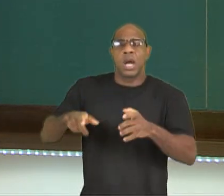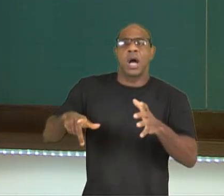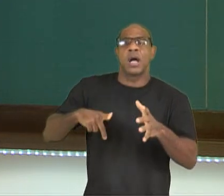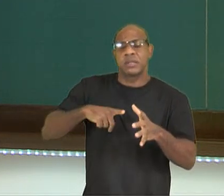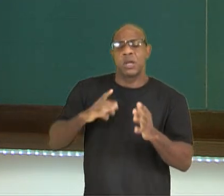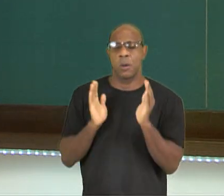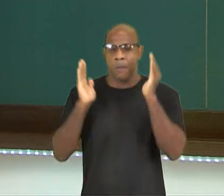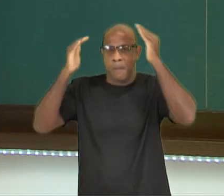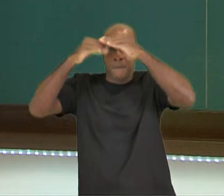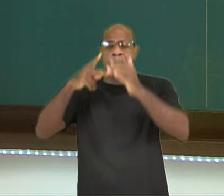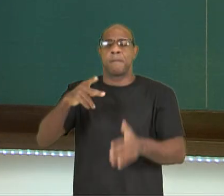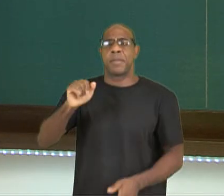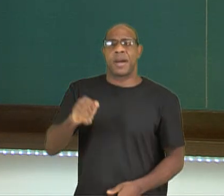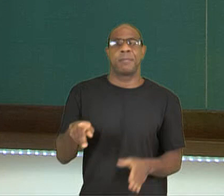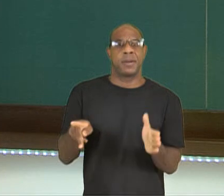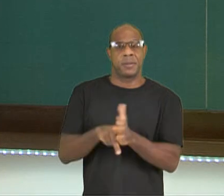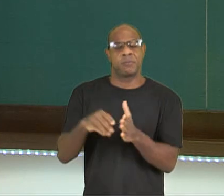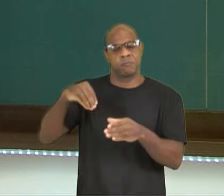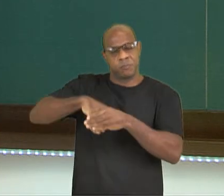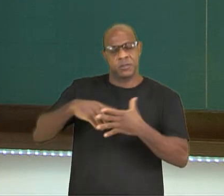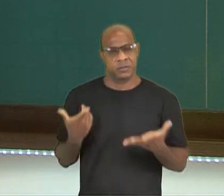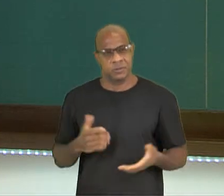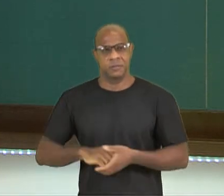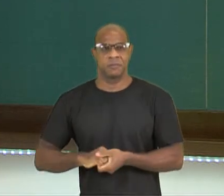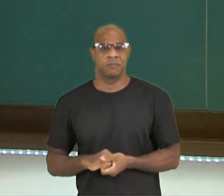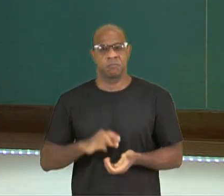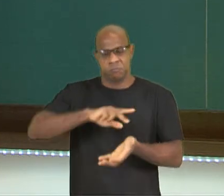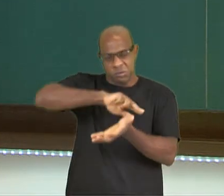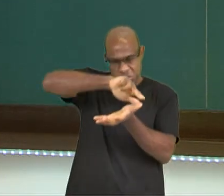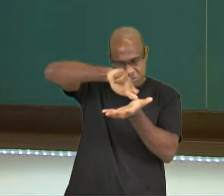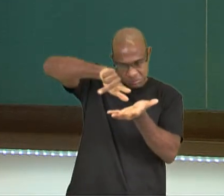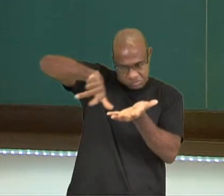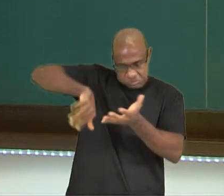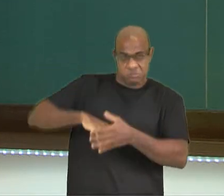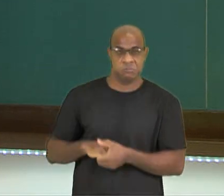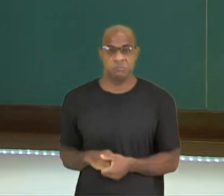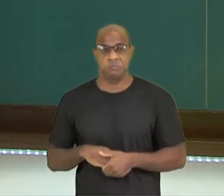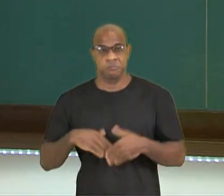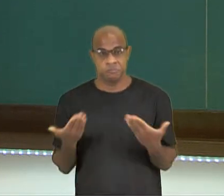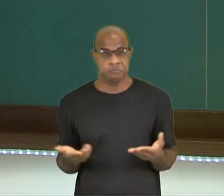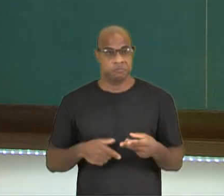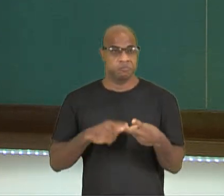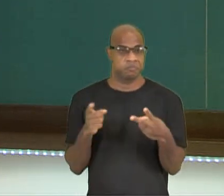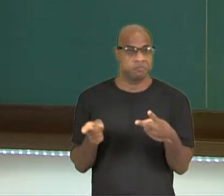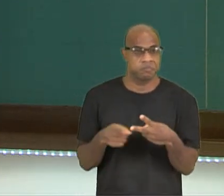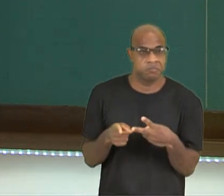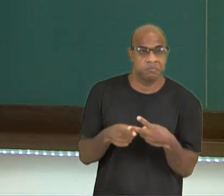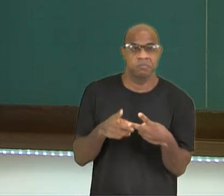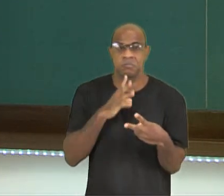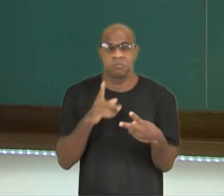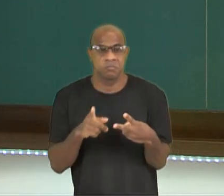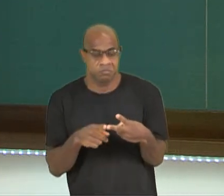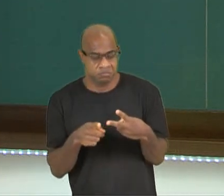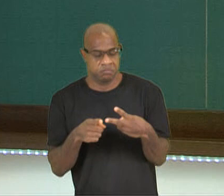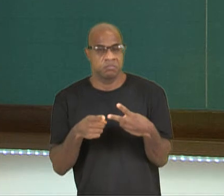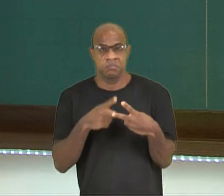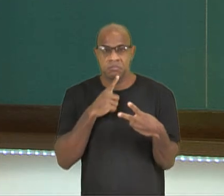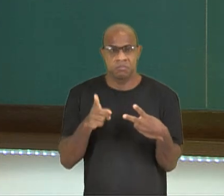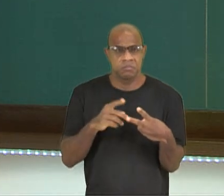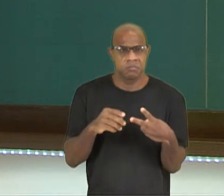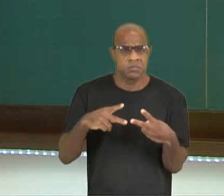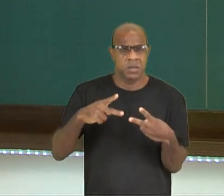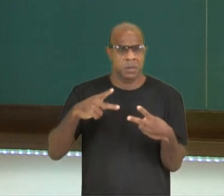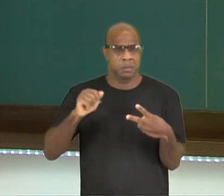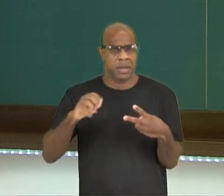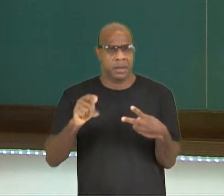um complexo, que fica em função da religiosidade. Já ouviu falar dos papas do Renascimento?